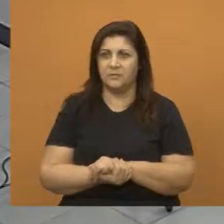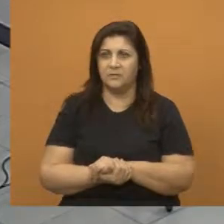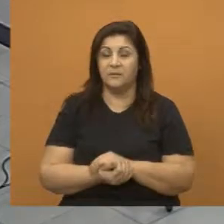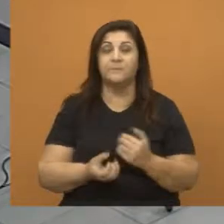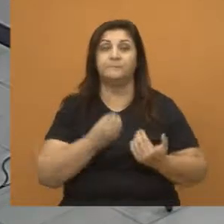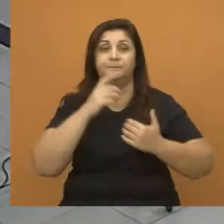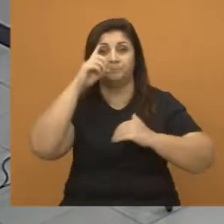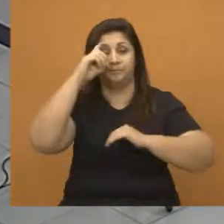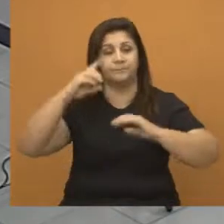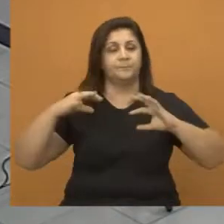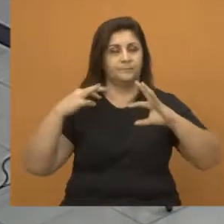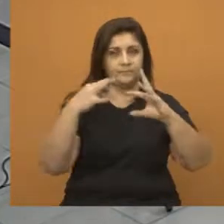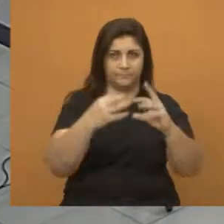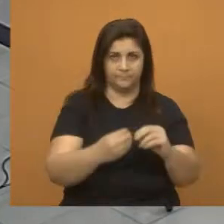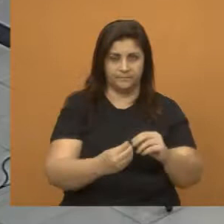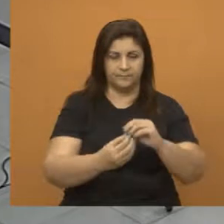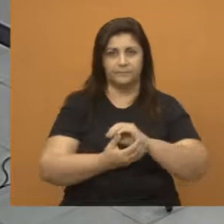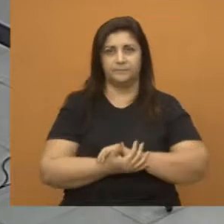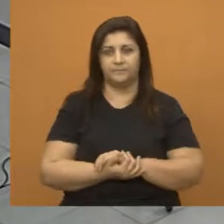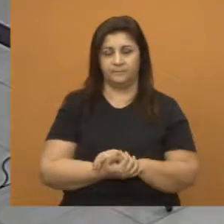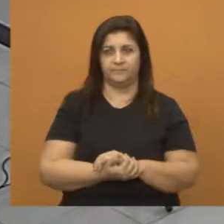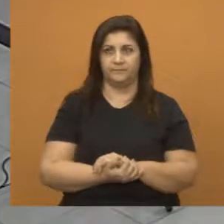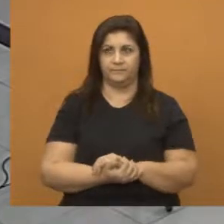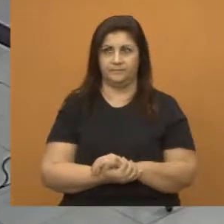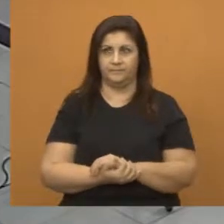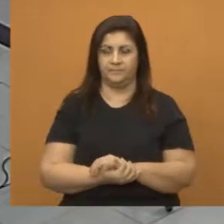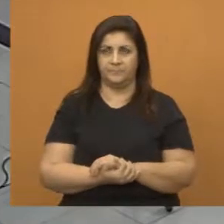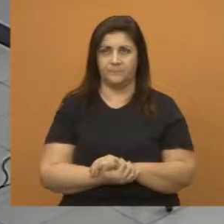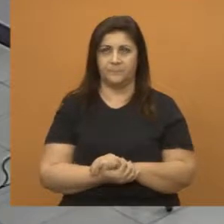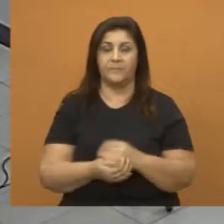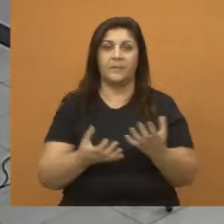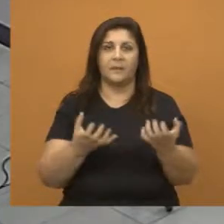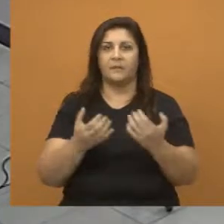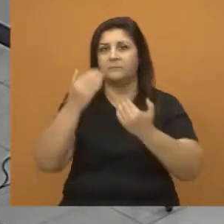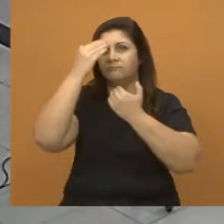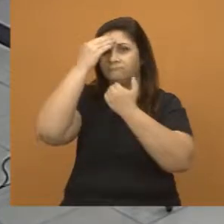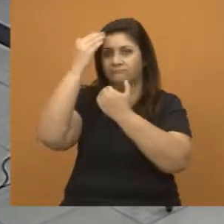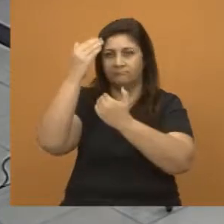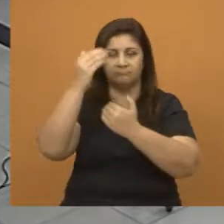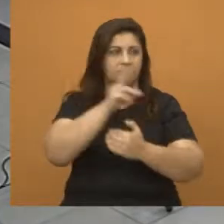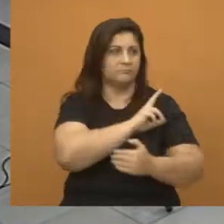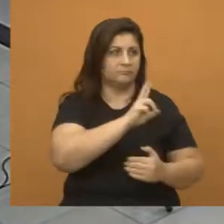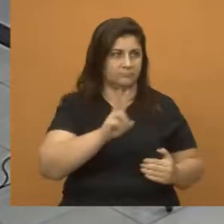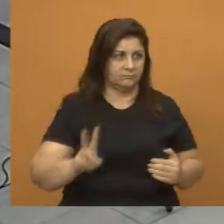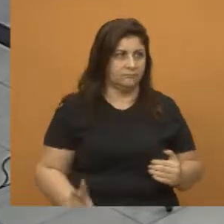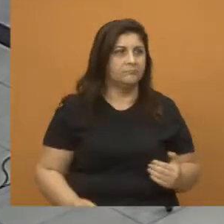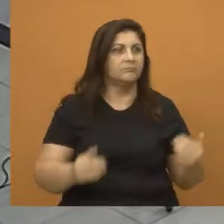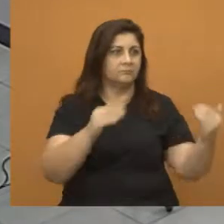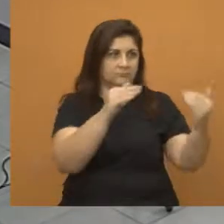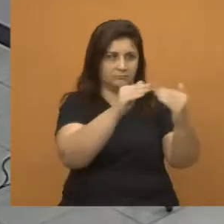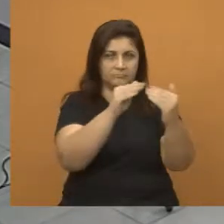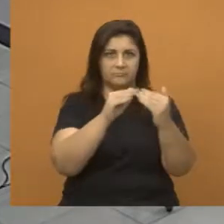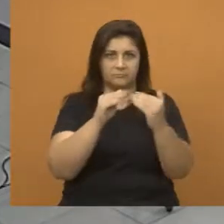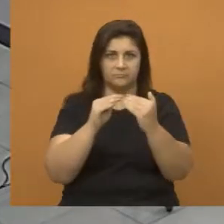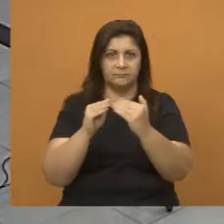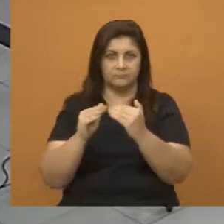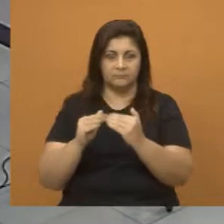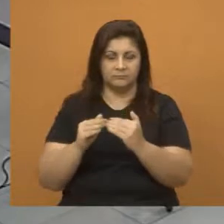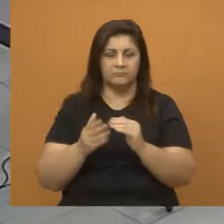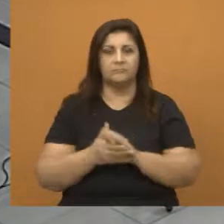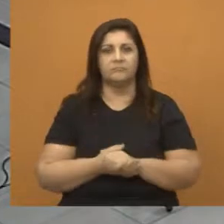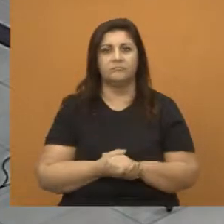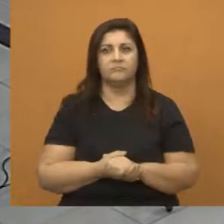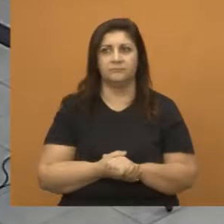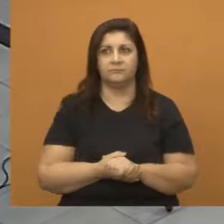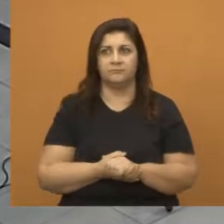bom dia a todos já quero aqui agradecer os nobres pares vereadores que votaram a favor desse